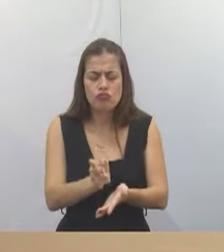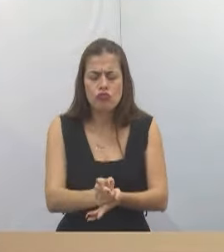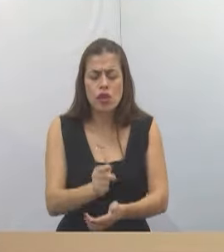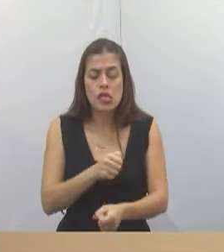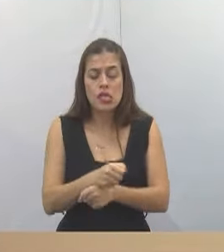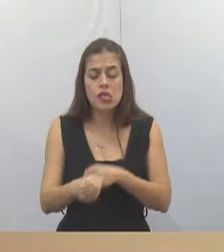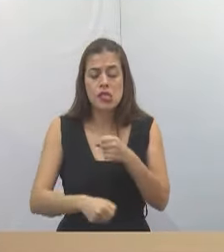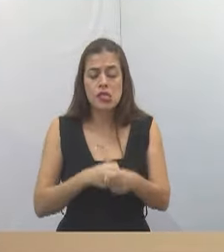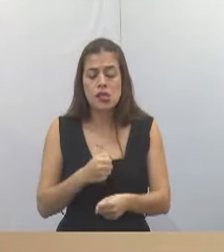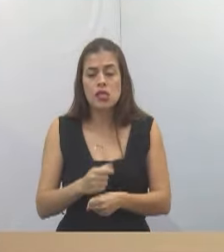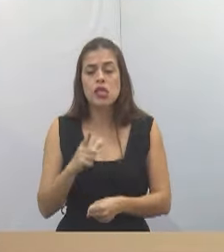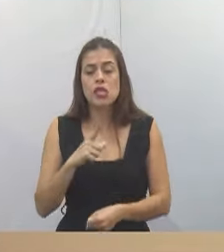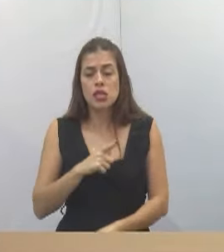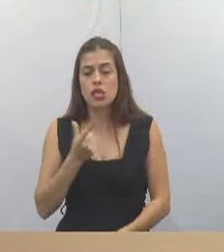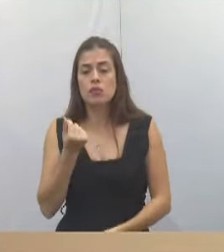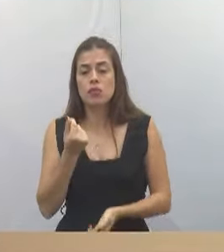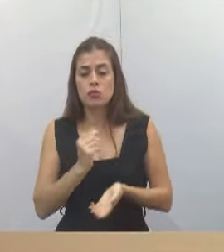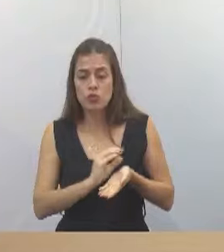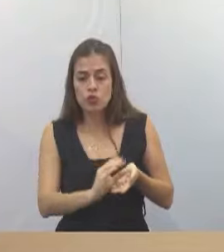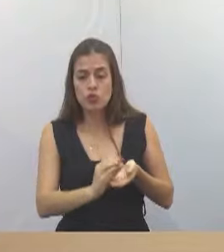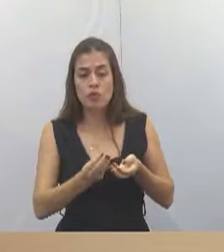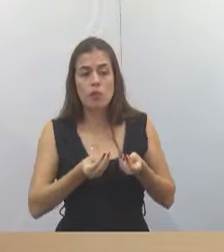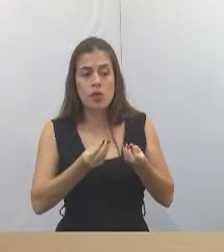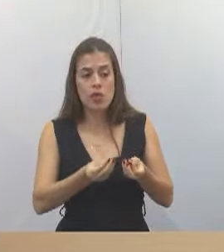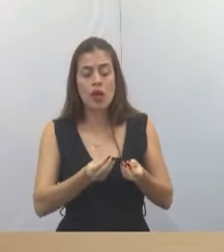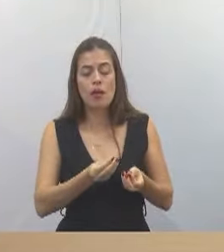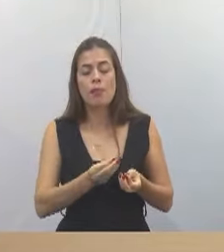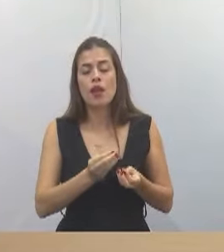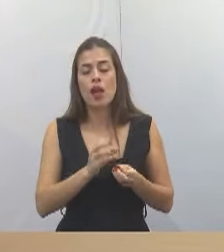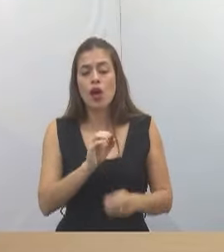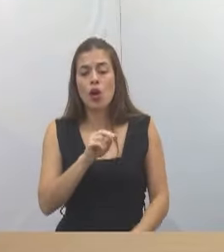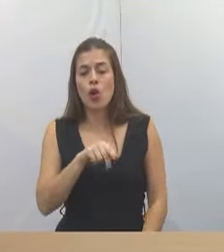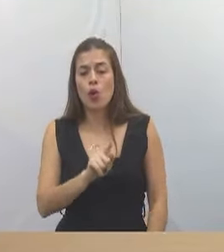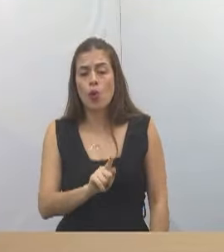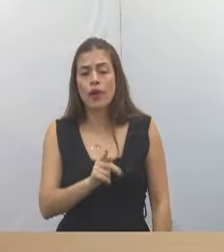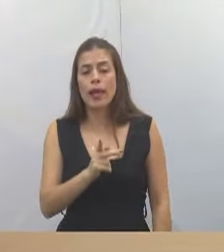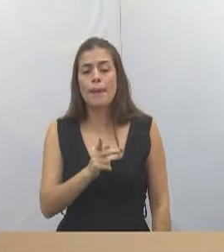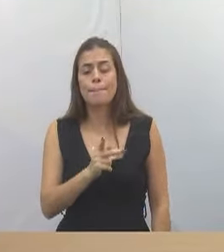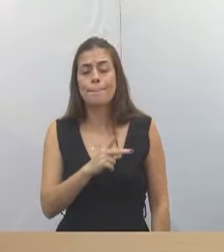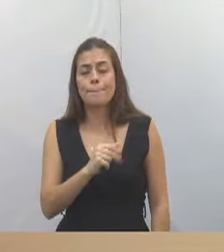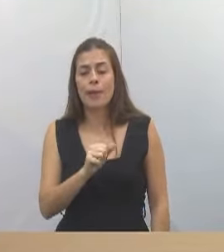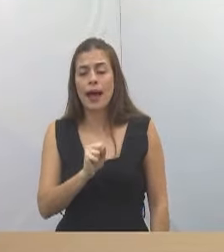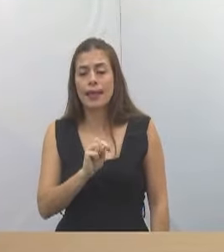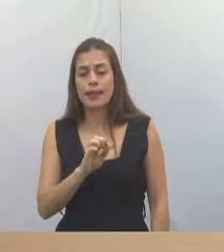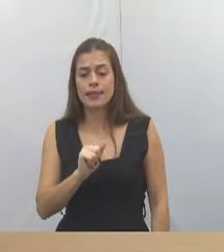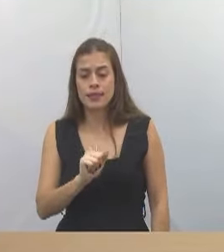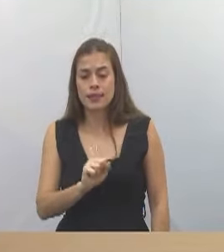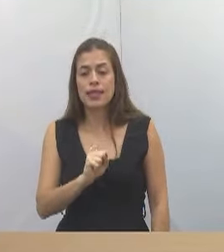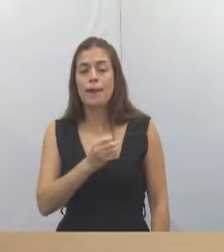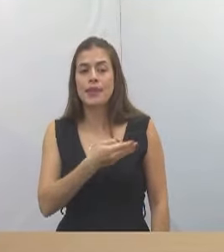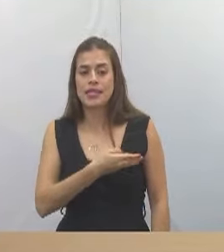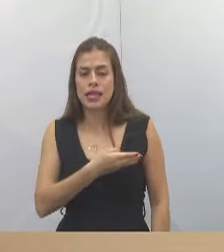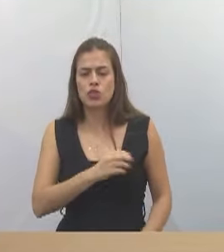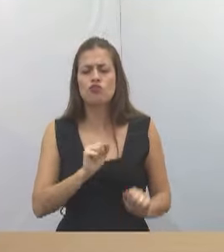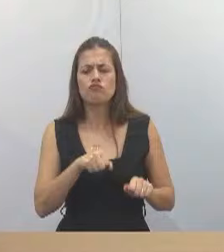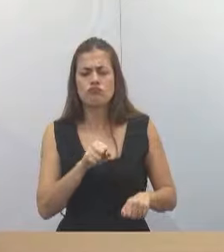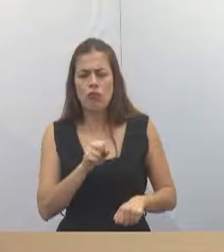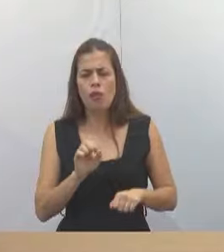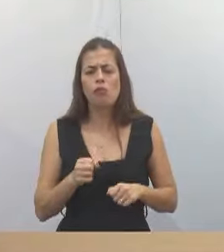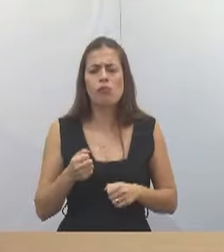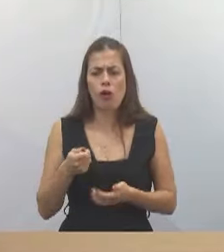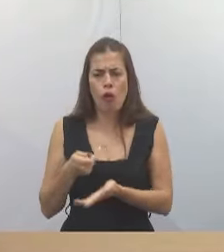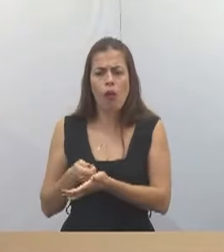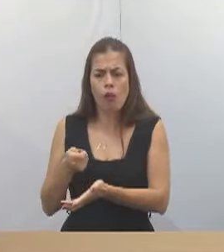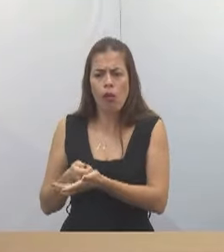vai ter emenda impositiva, vou mandar para a ONG Patas Amizade, vou mandar, pode cobrar de mim, pode cobrar, viu,